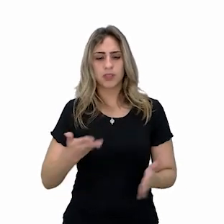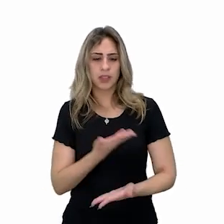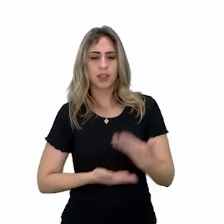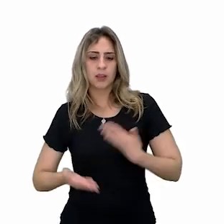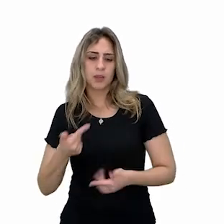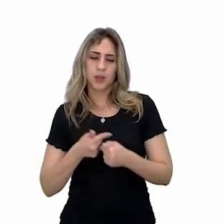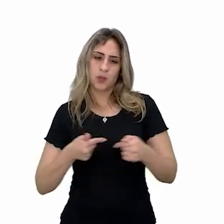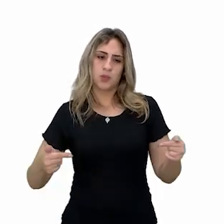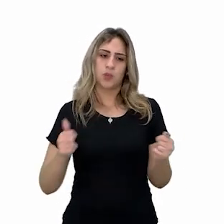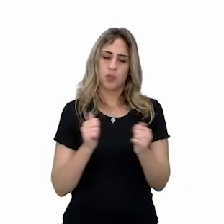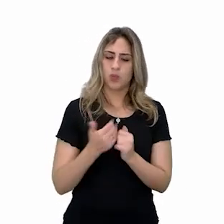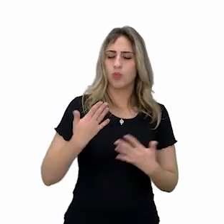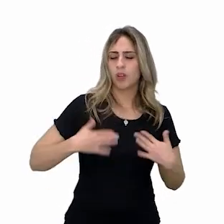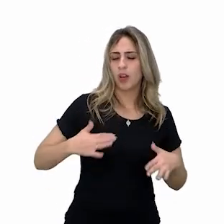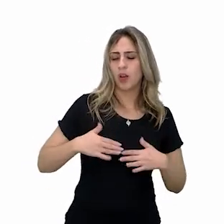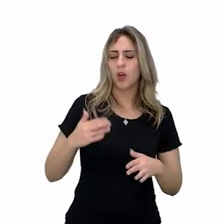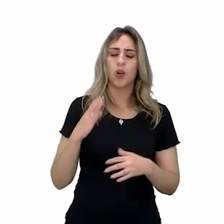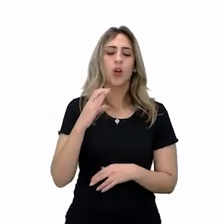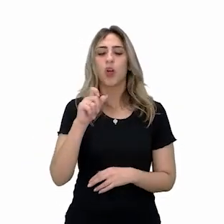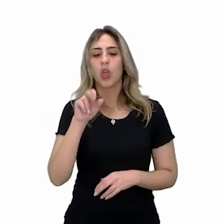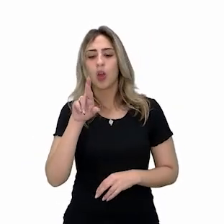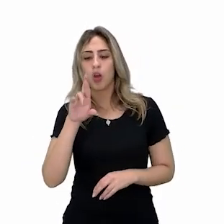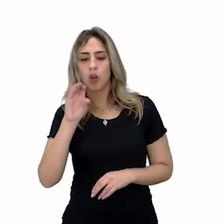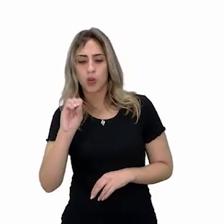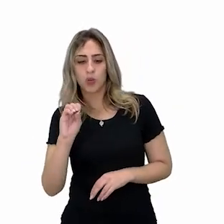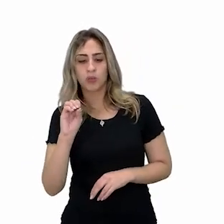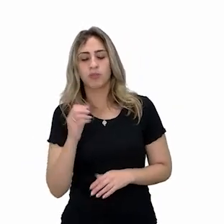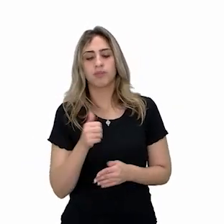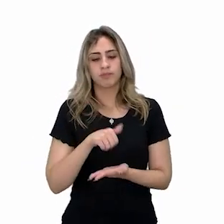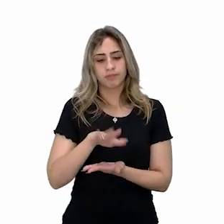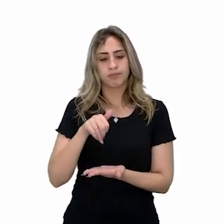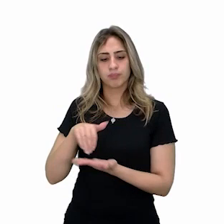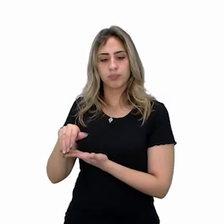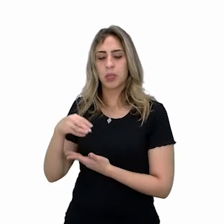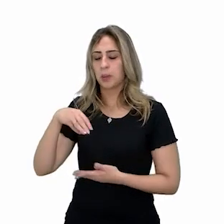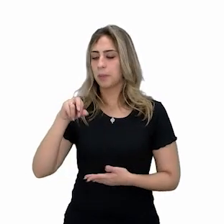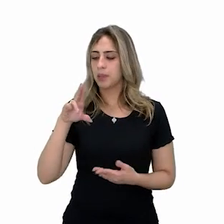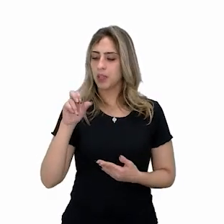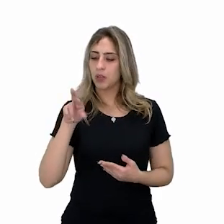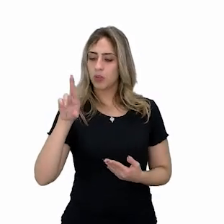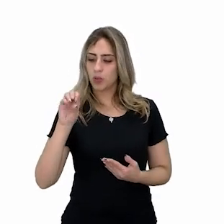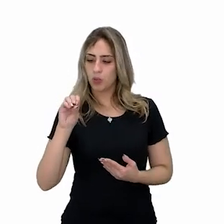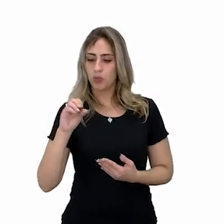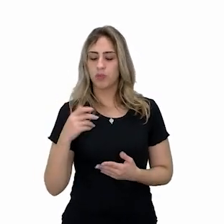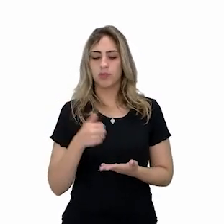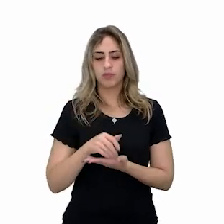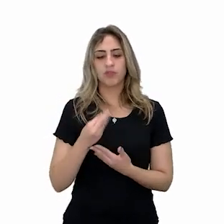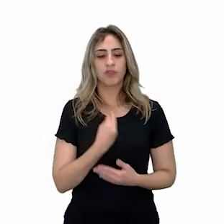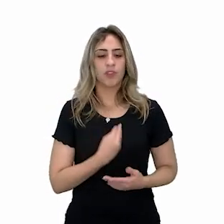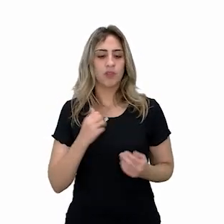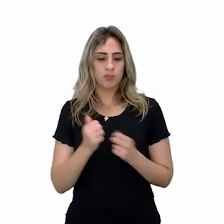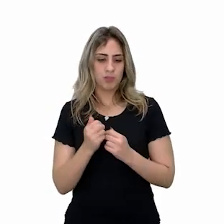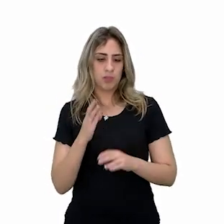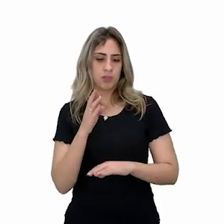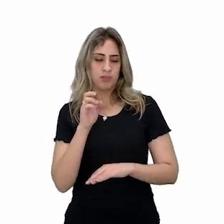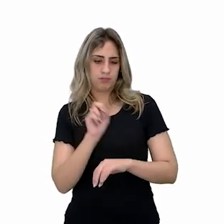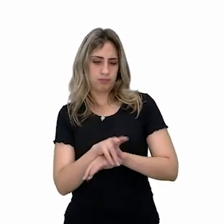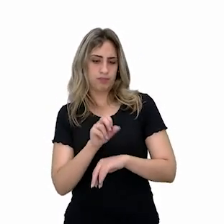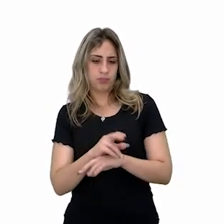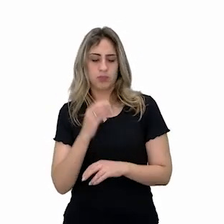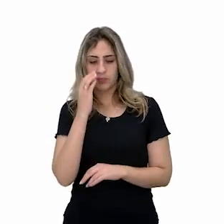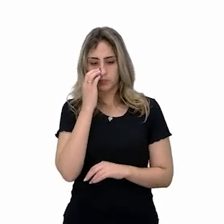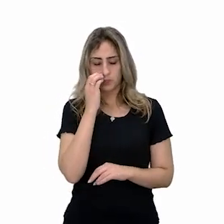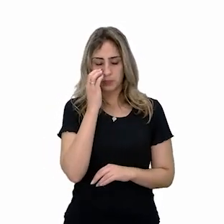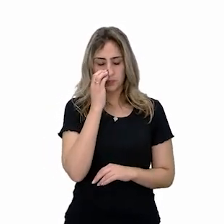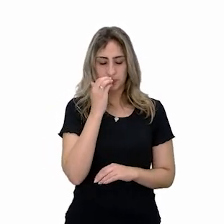tratamento químico com cal, cloro e flúor, para eliminar alguns micro-organismos vivos, como algumas bactérias. E uma vez finalizado o processo